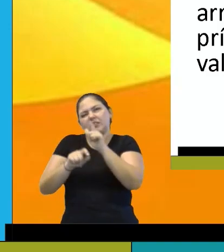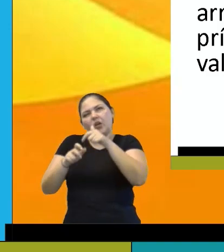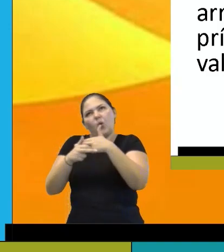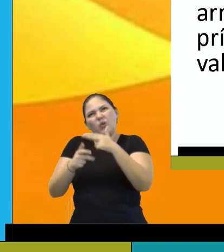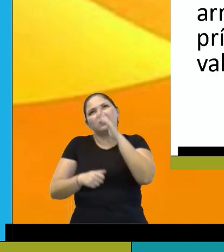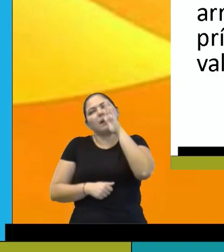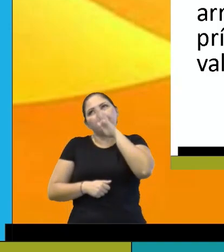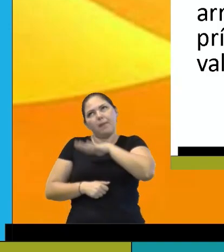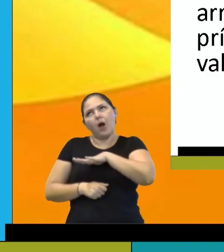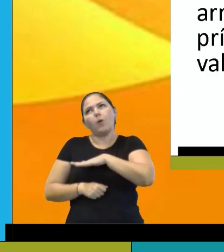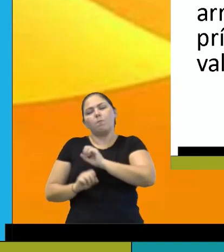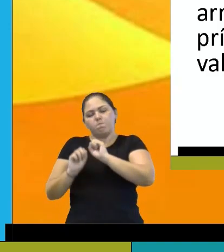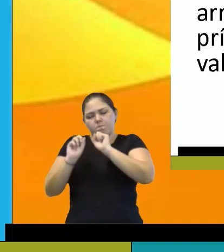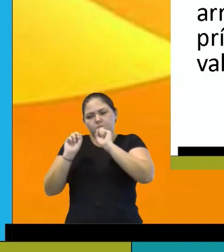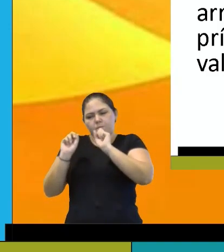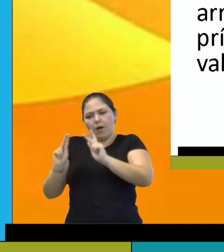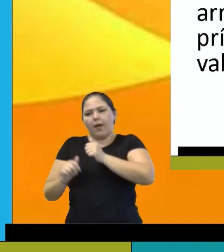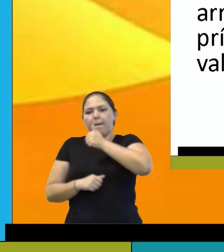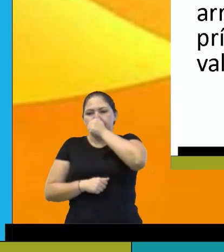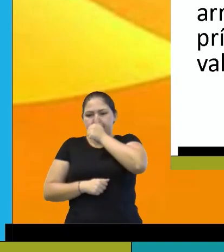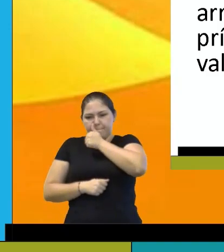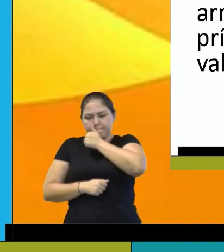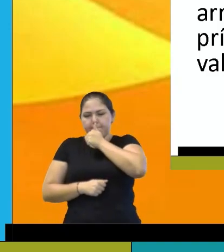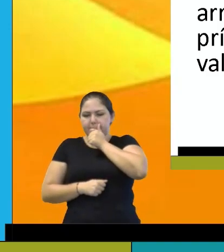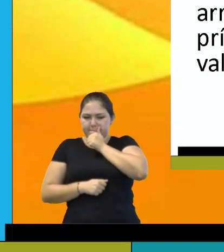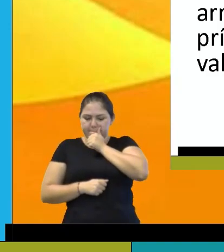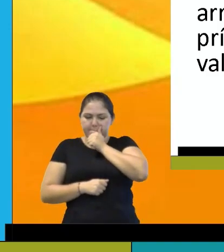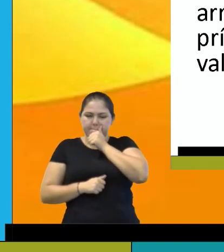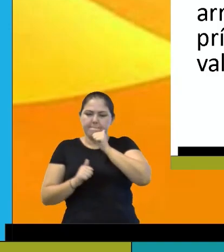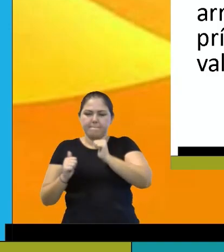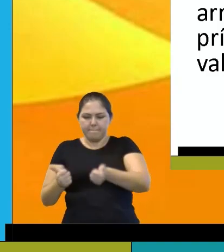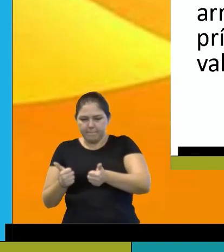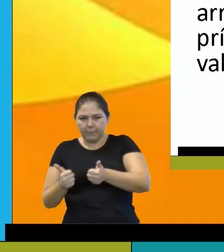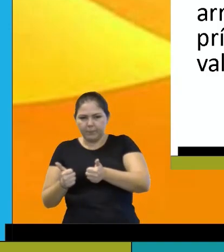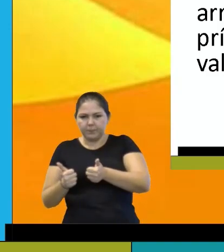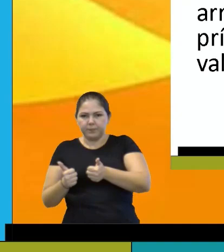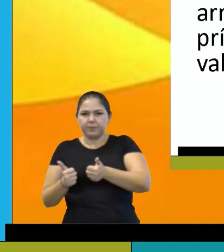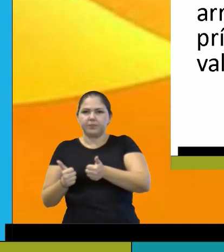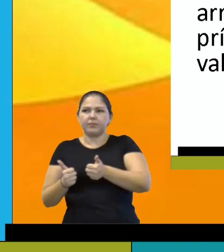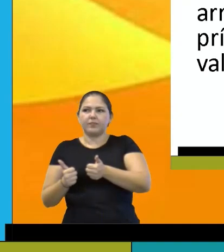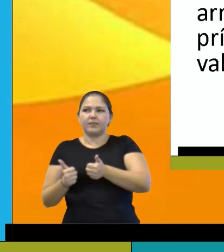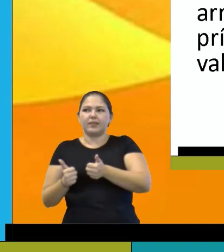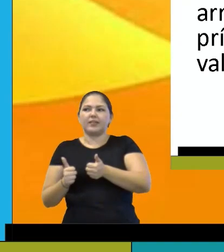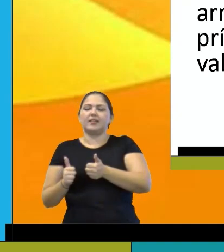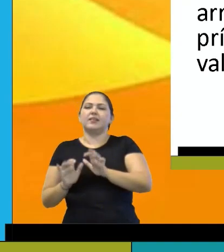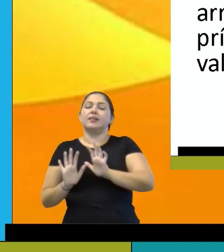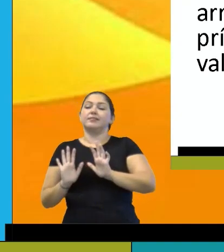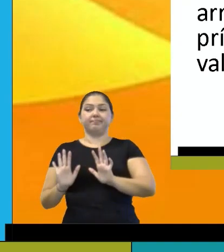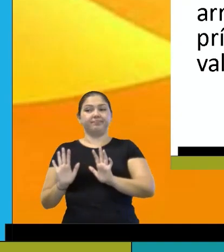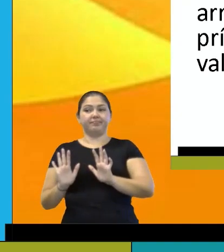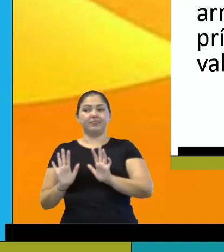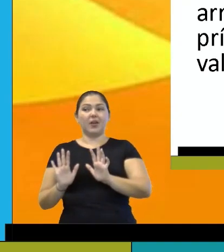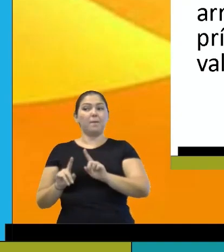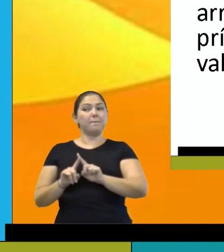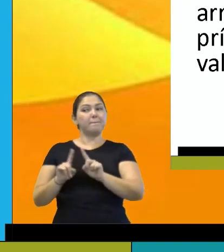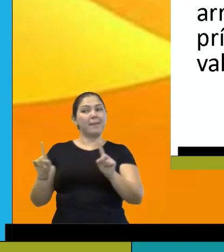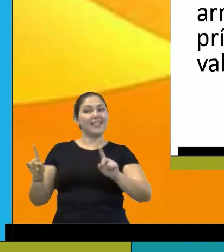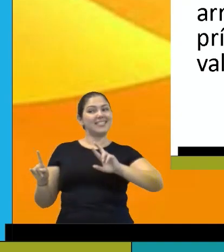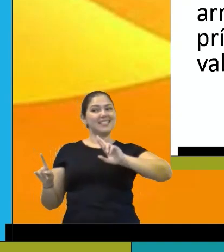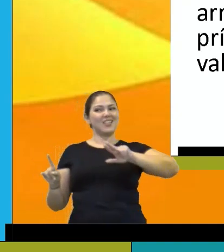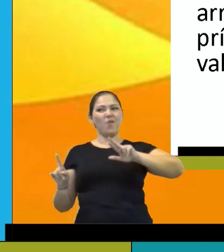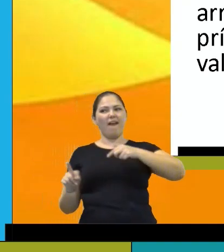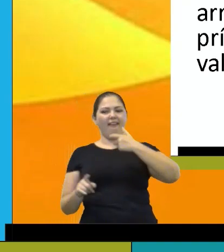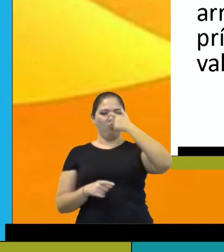isso não significa dizer que ele defendia que os fins justificam os meios? Não. Porque quando ele fala sobre